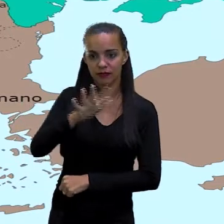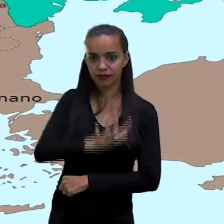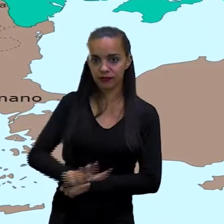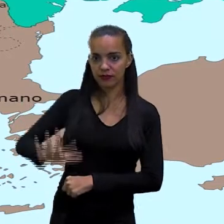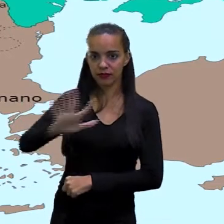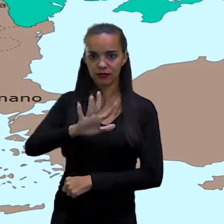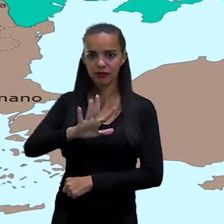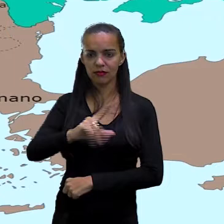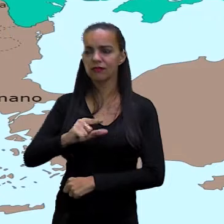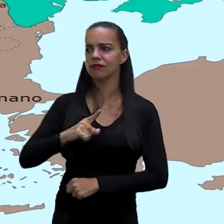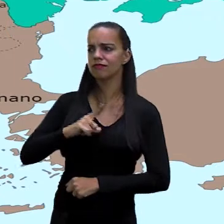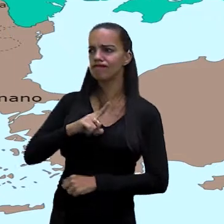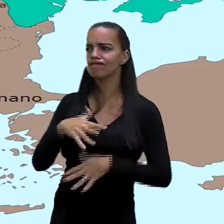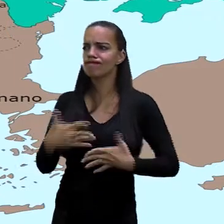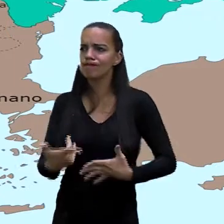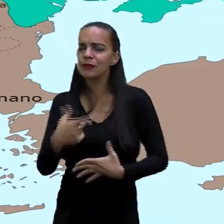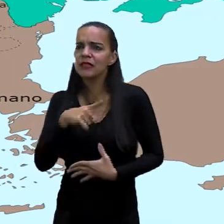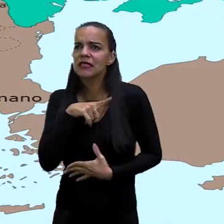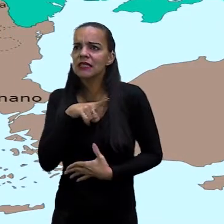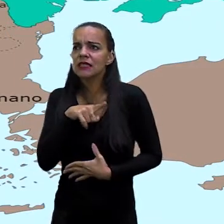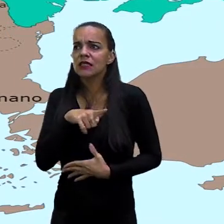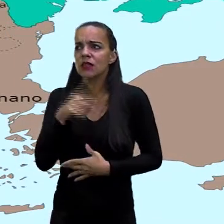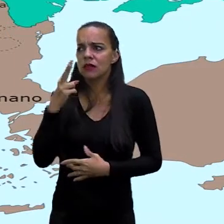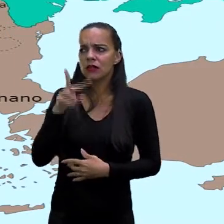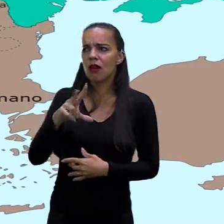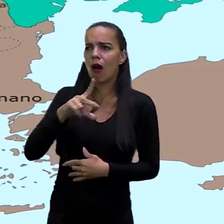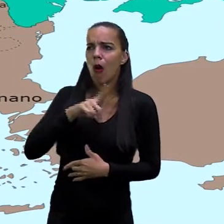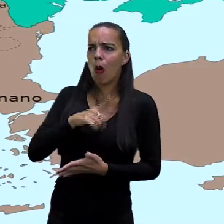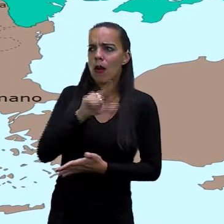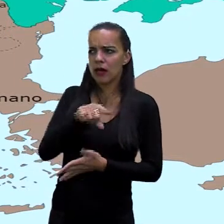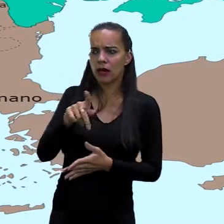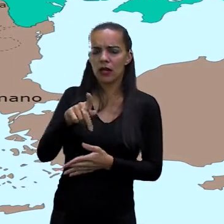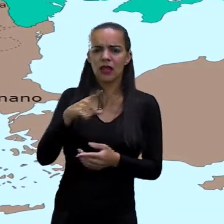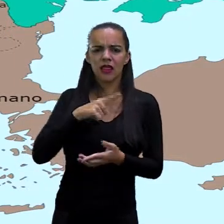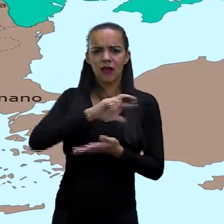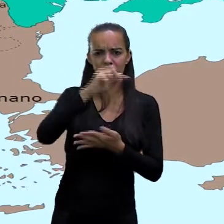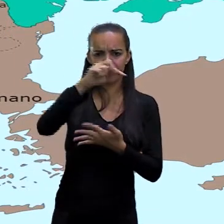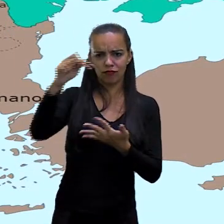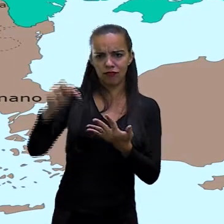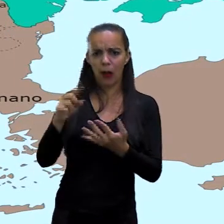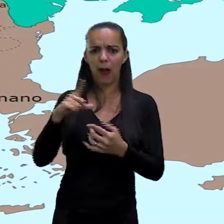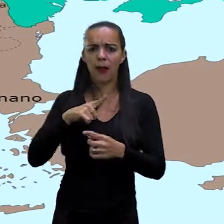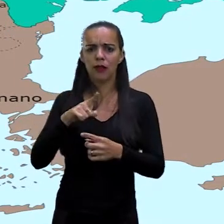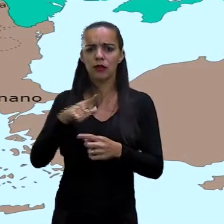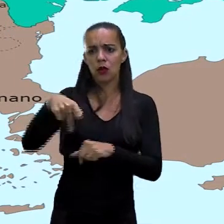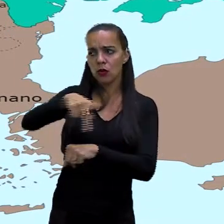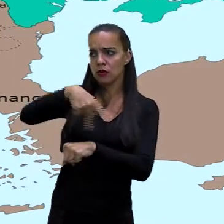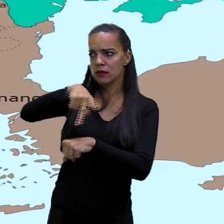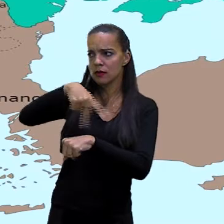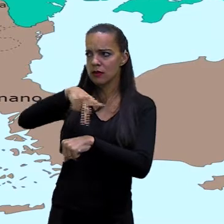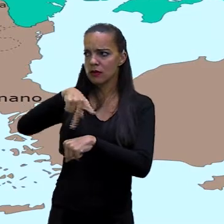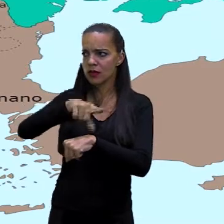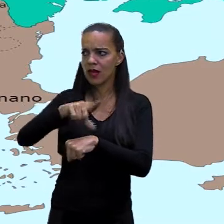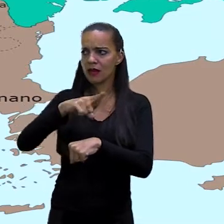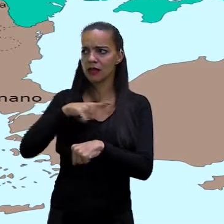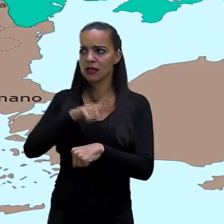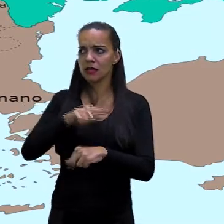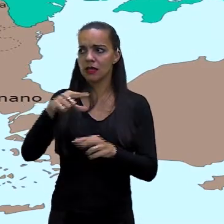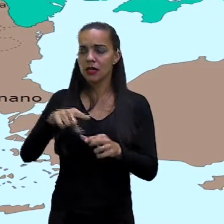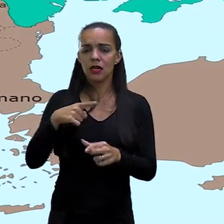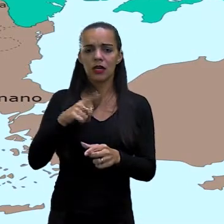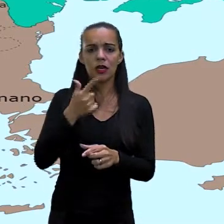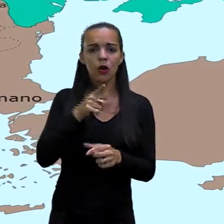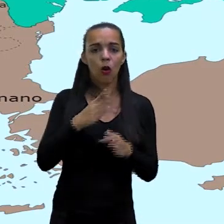a Inglaterra, né? Nós vamos ver sempre Reino Unido, Inglaterra, Grã-Bretanha. Então, o que é que ele fez? Ele isolou a